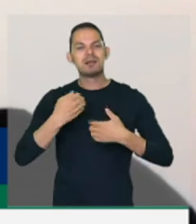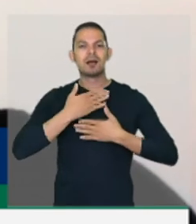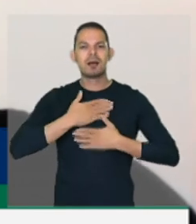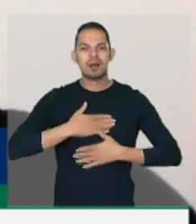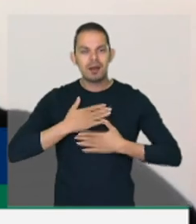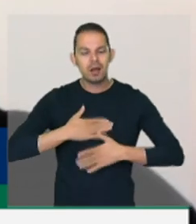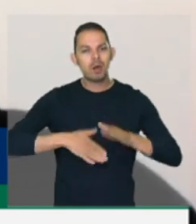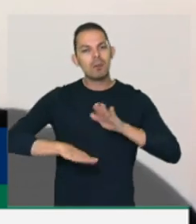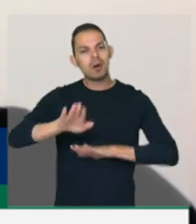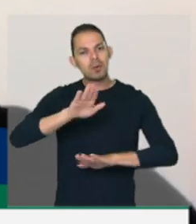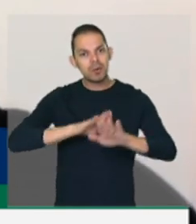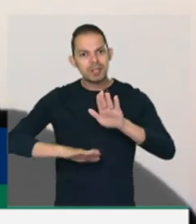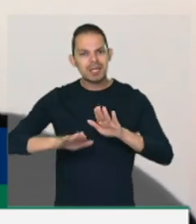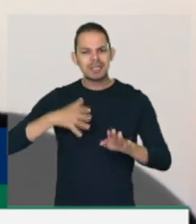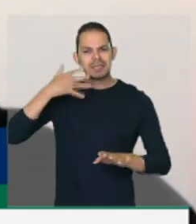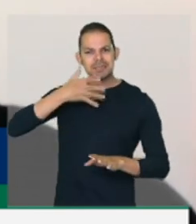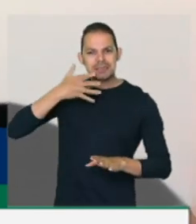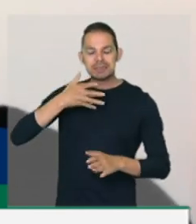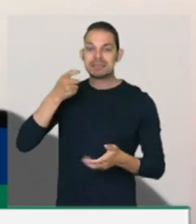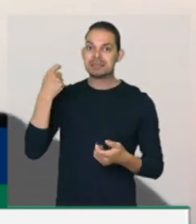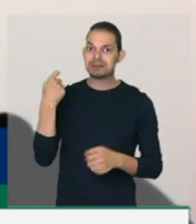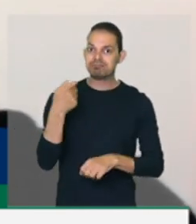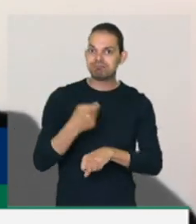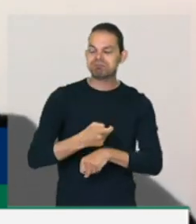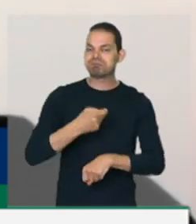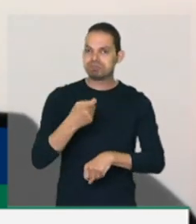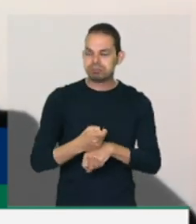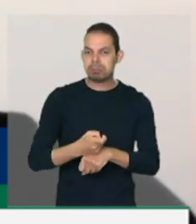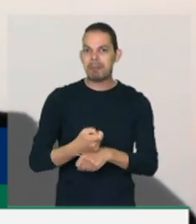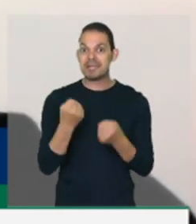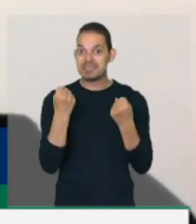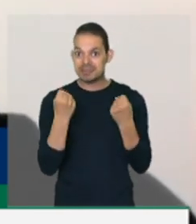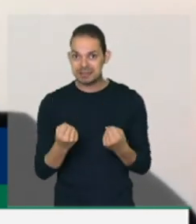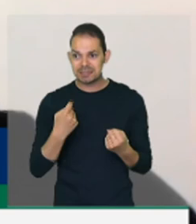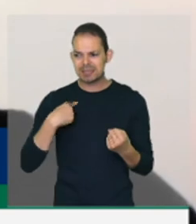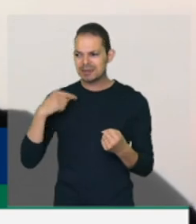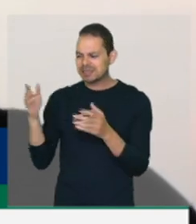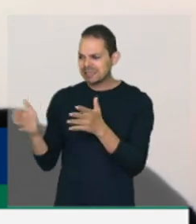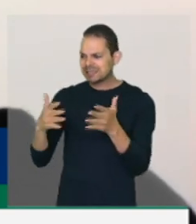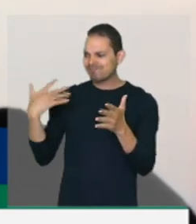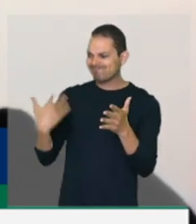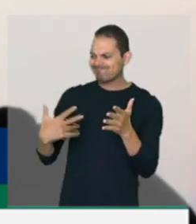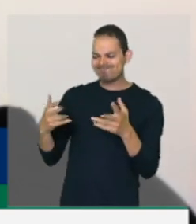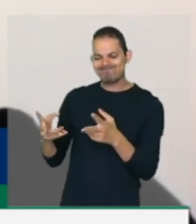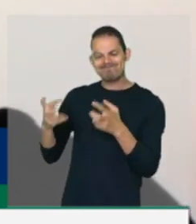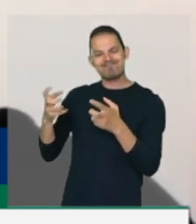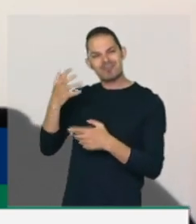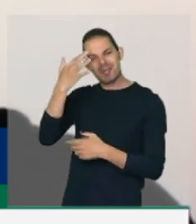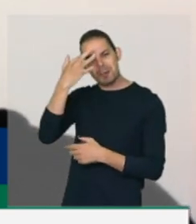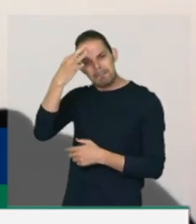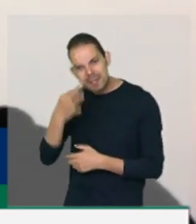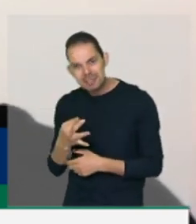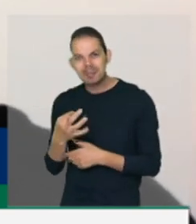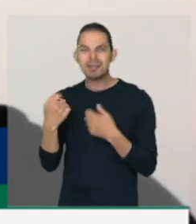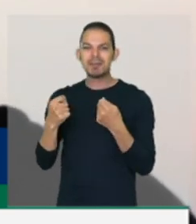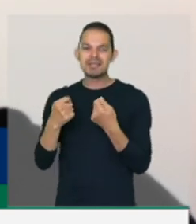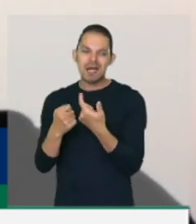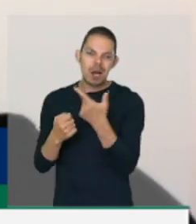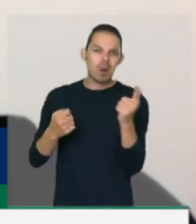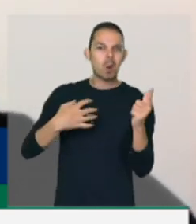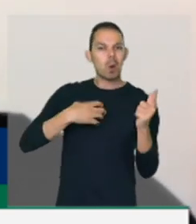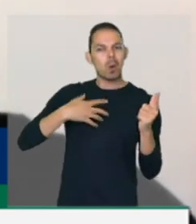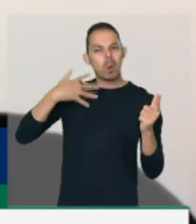que realmente ali as minhas palavras foram duras o suficiente, até para mim mesmo, para quando eu compreendi, eu vi que eu tinha outro modo, tinha outros